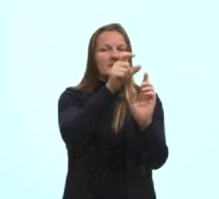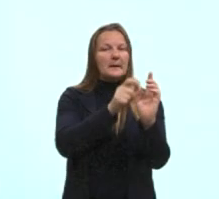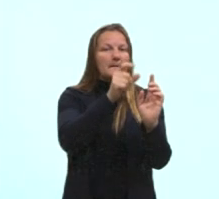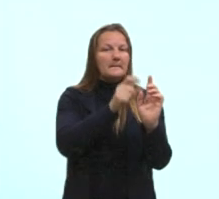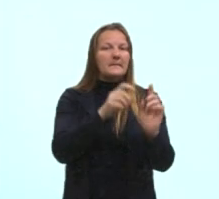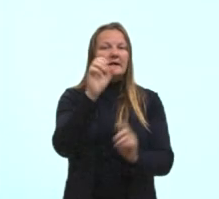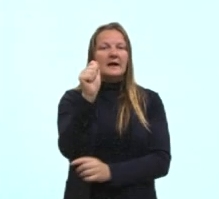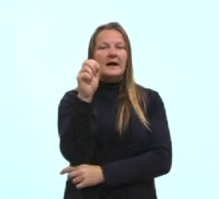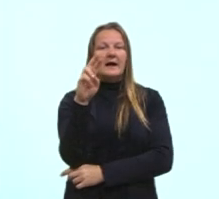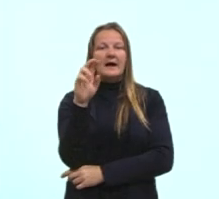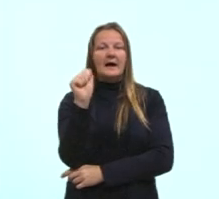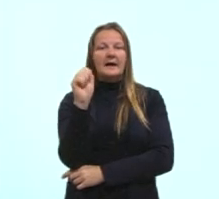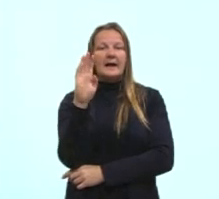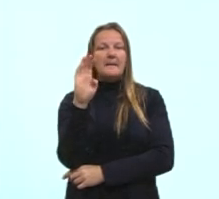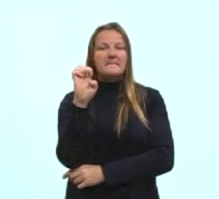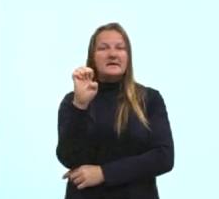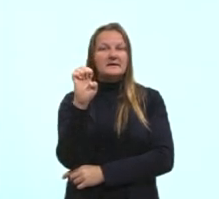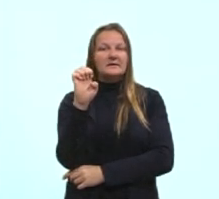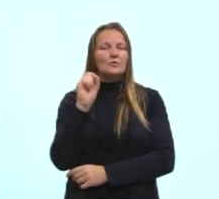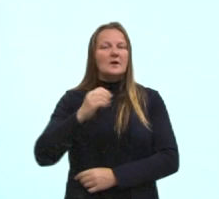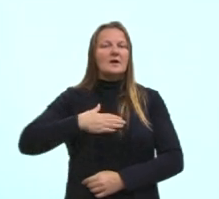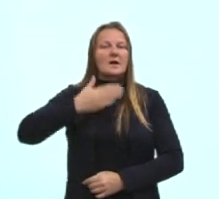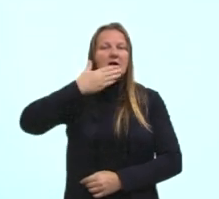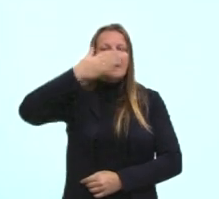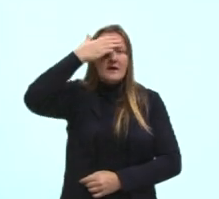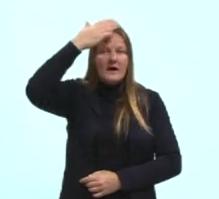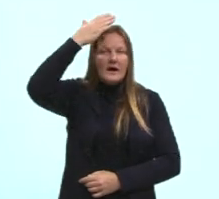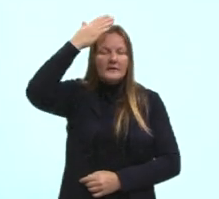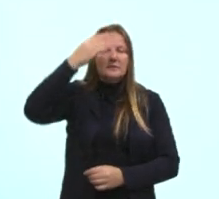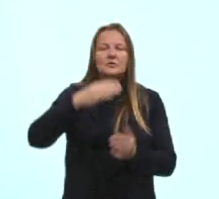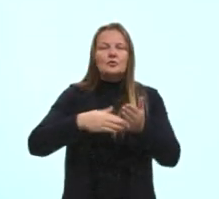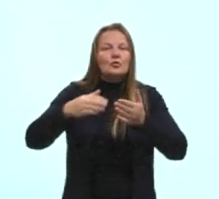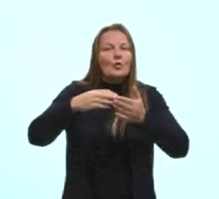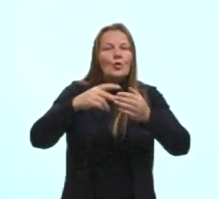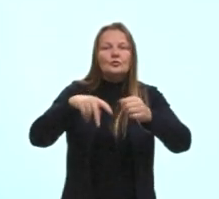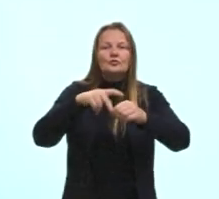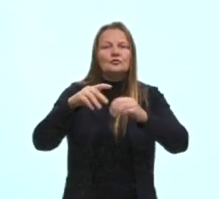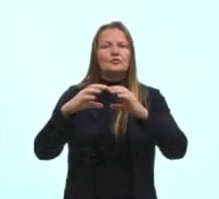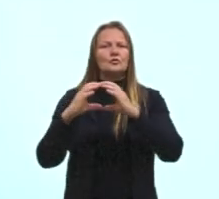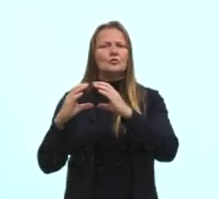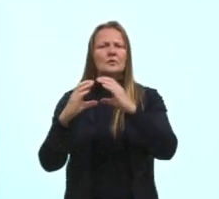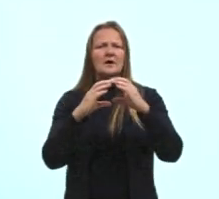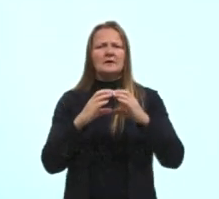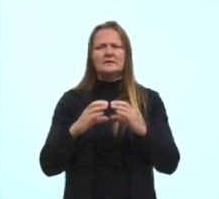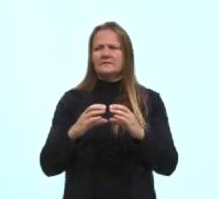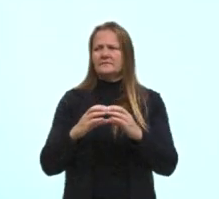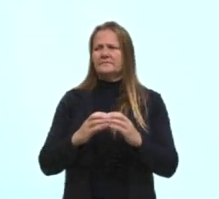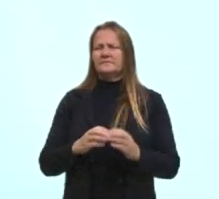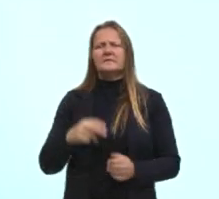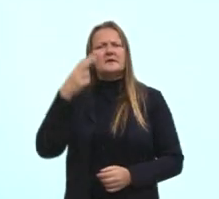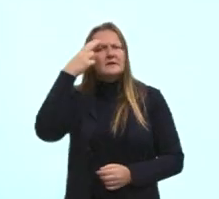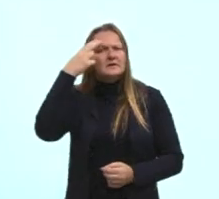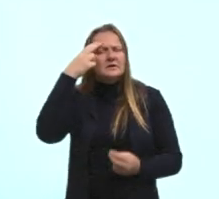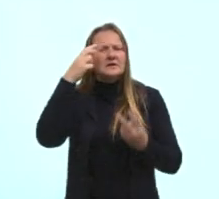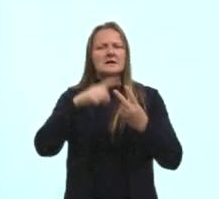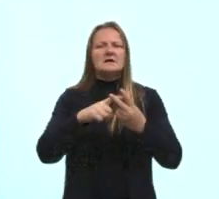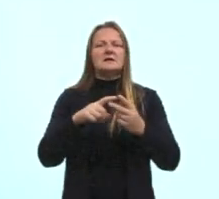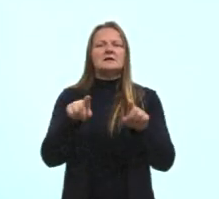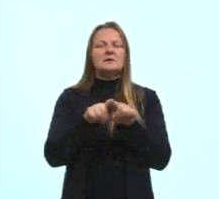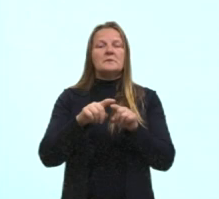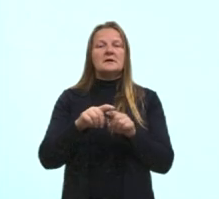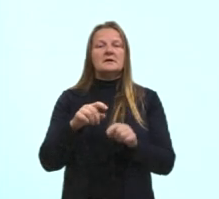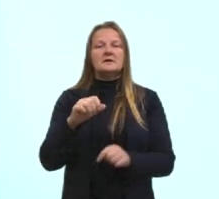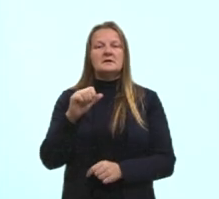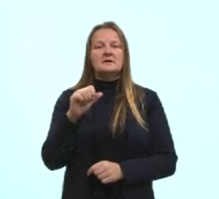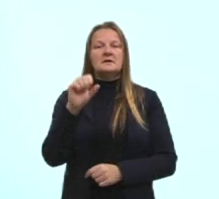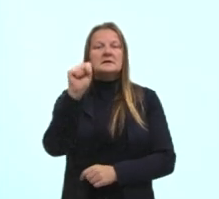é quem Mora nessa região Ah então quem tá na Arábia Saudita Jordânia Síria né Então essa galera é o árabe